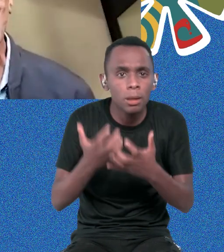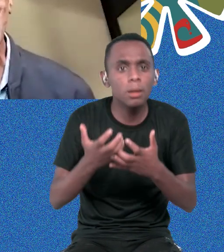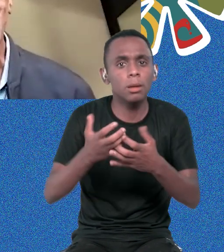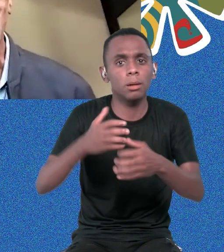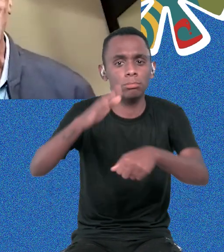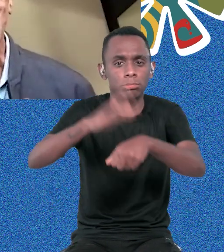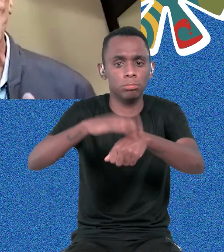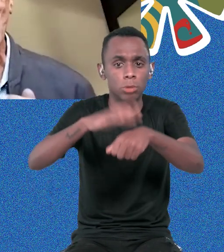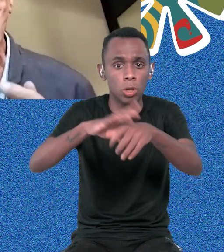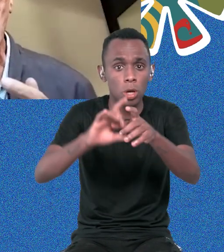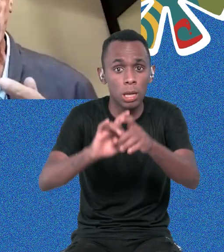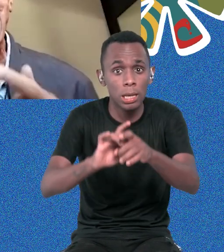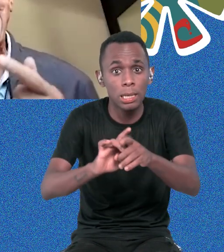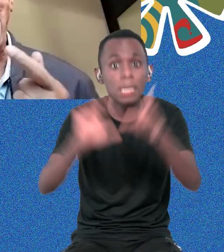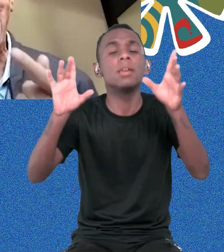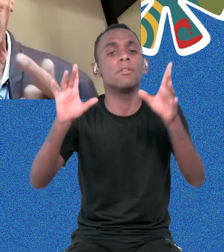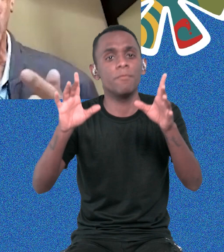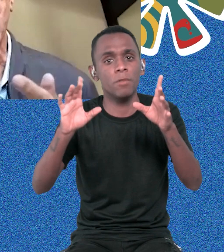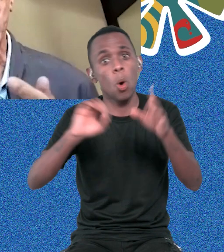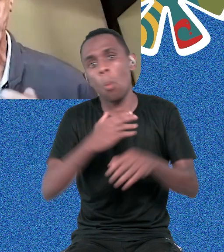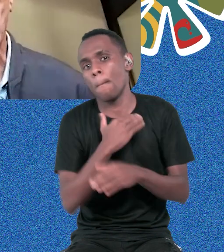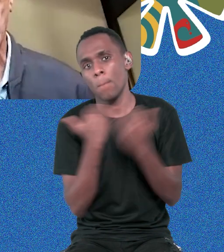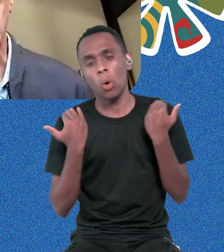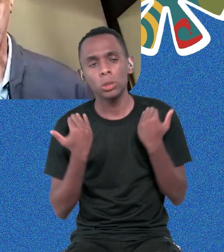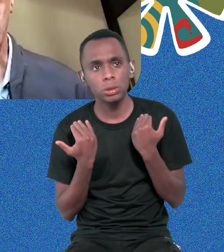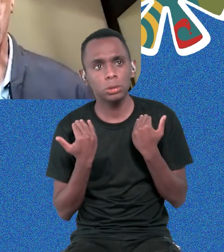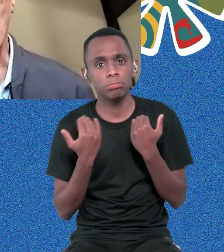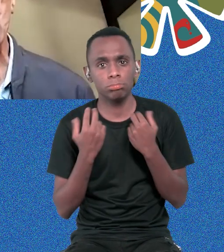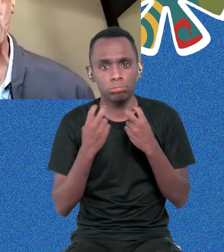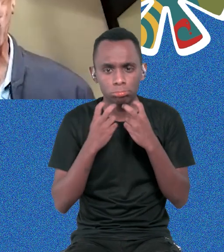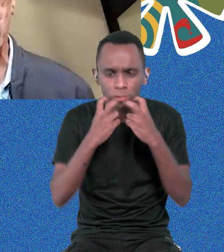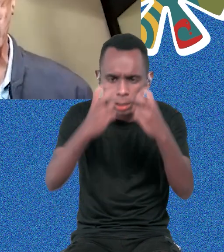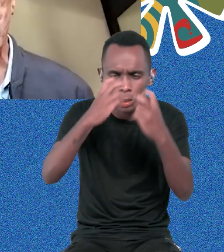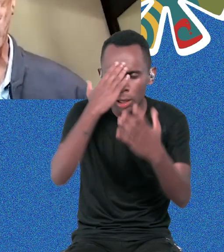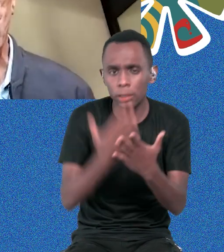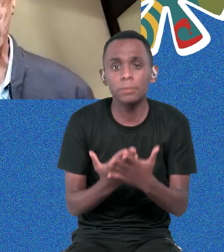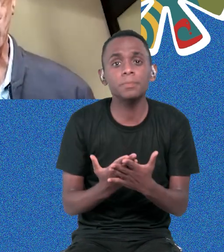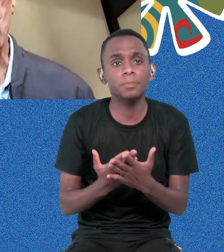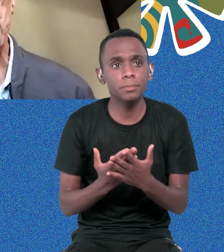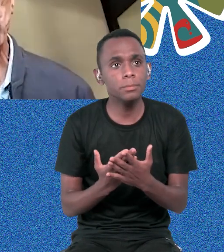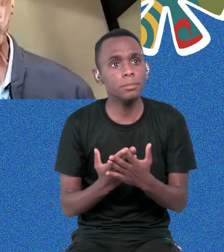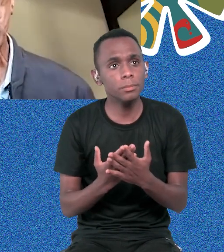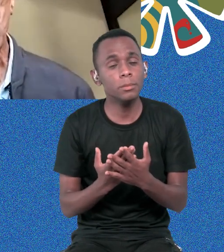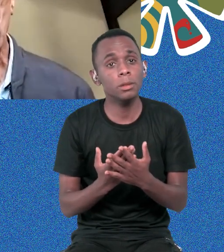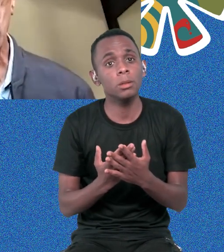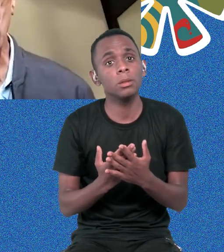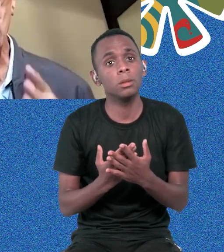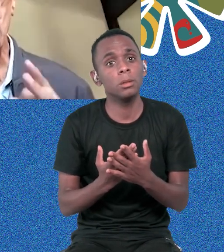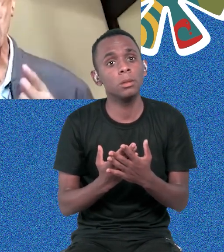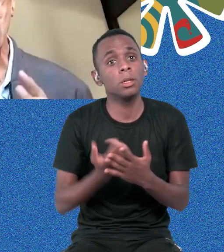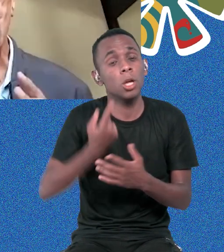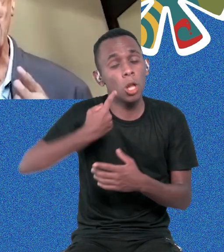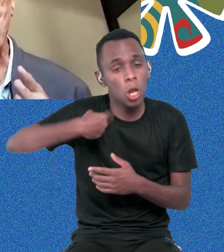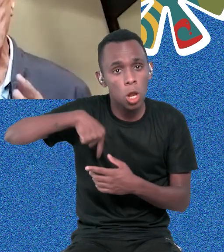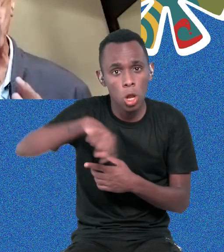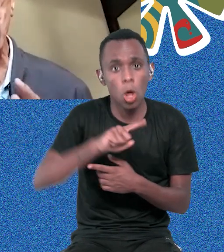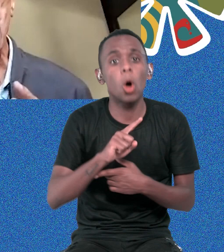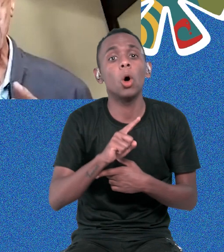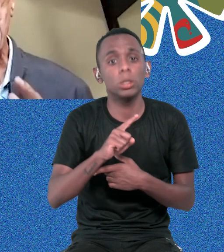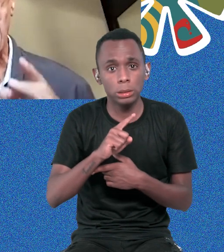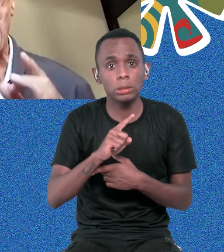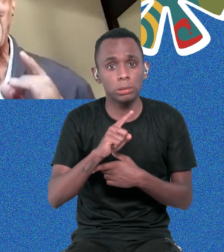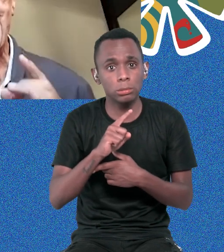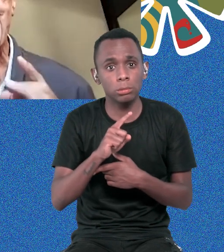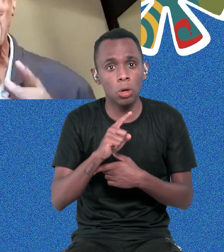independência ou morte, no tempo até da nossa República.